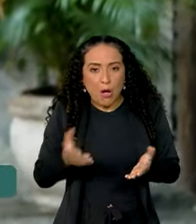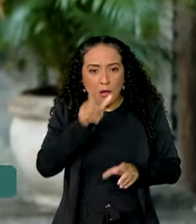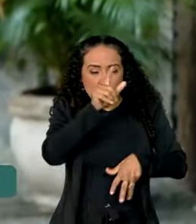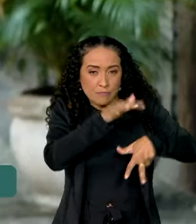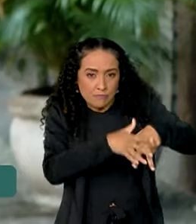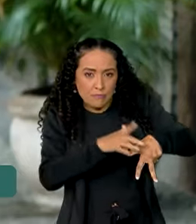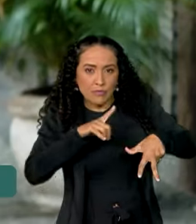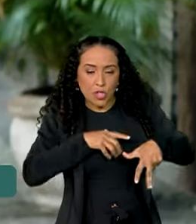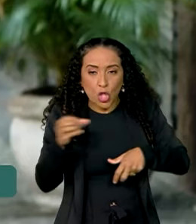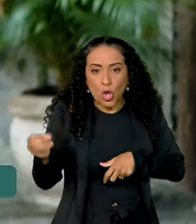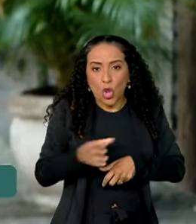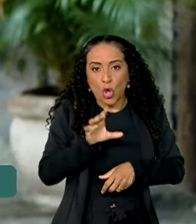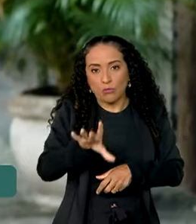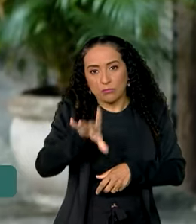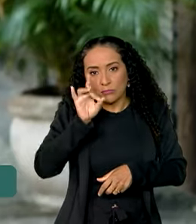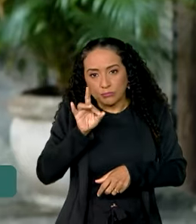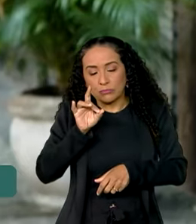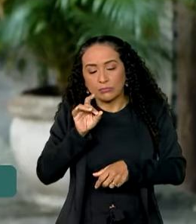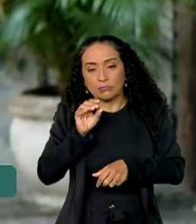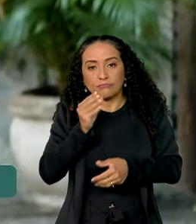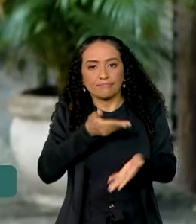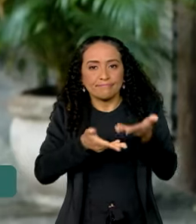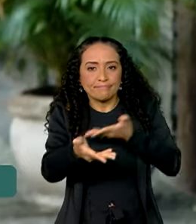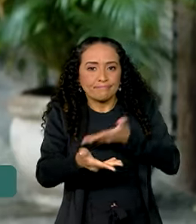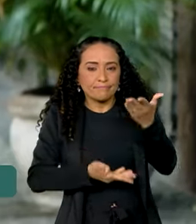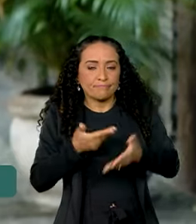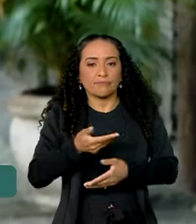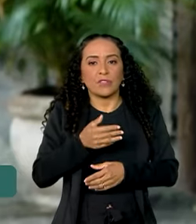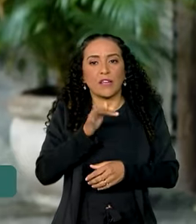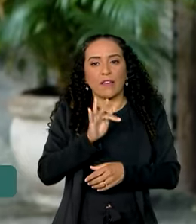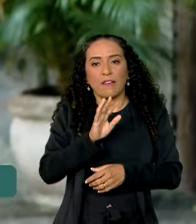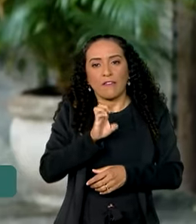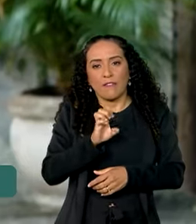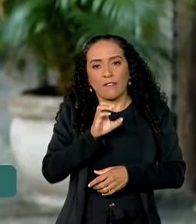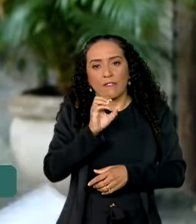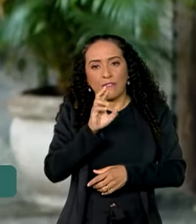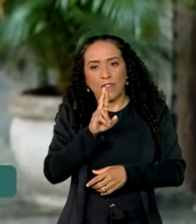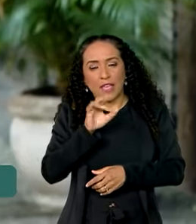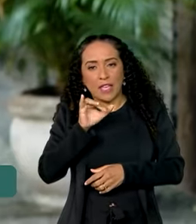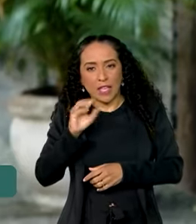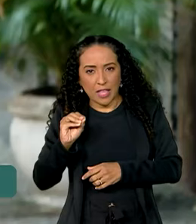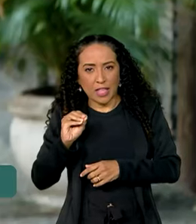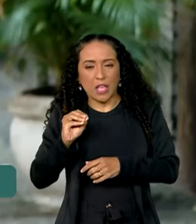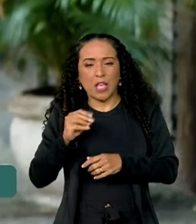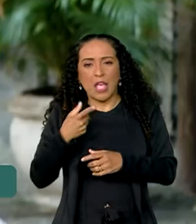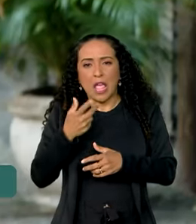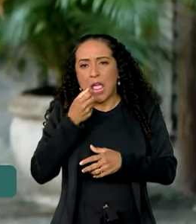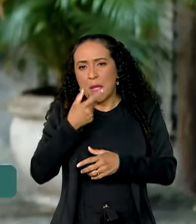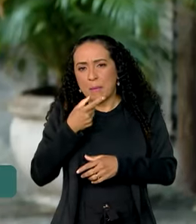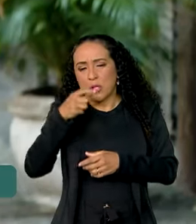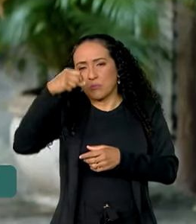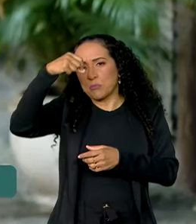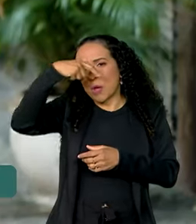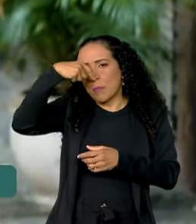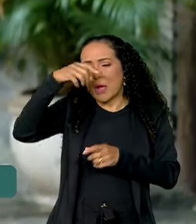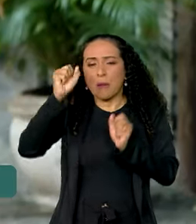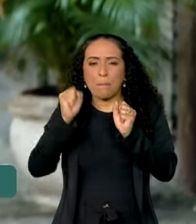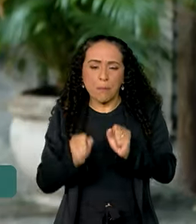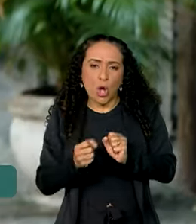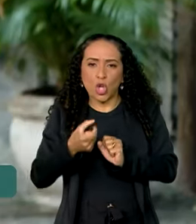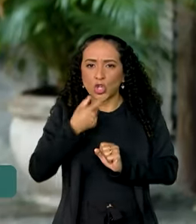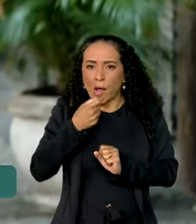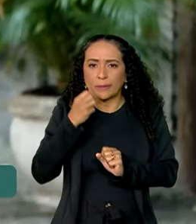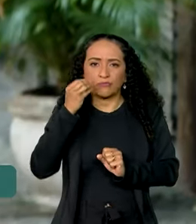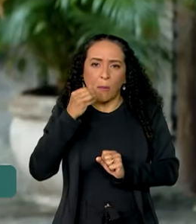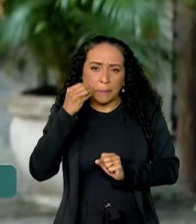terão uma nova opção de tratamento é o ferre polimaltose que pode ser administrado em gotas comprimido